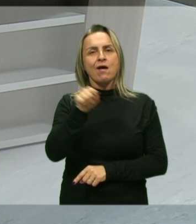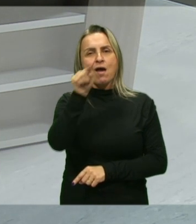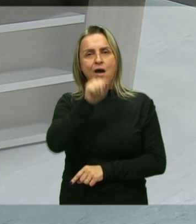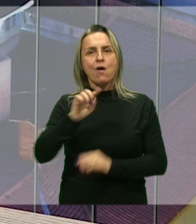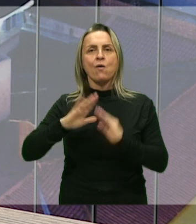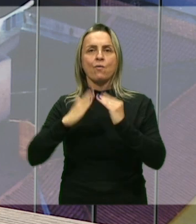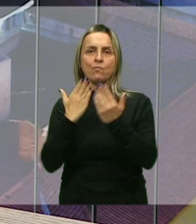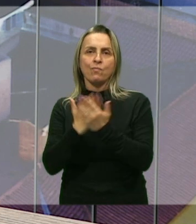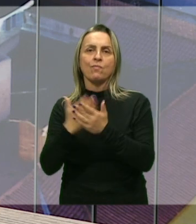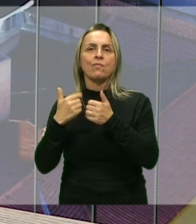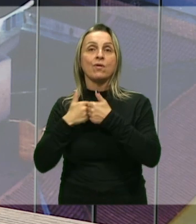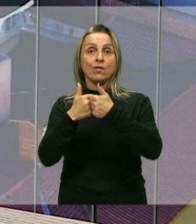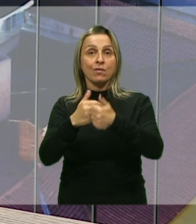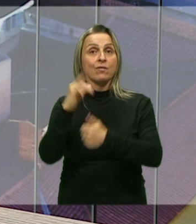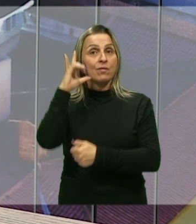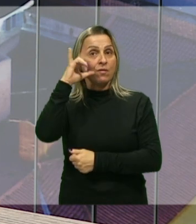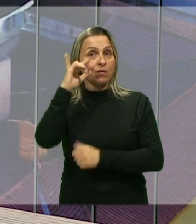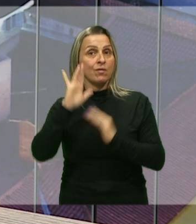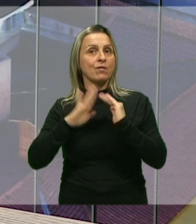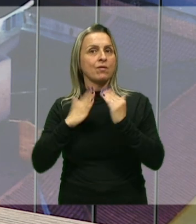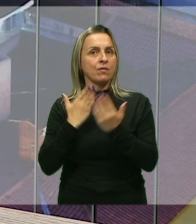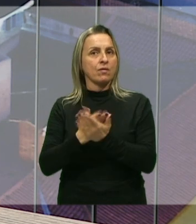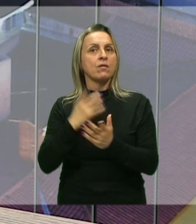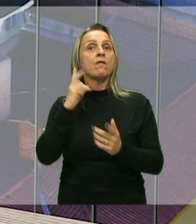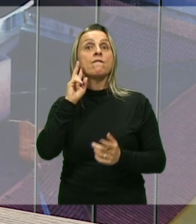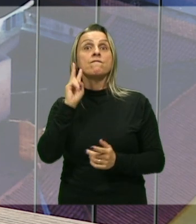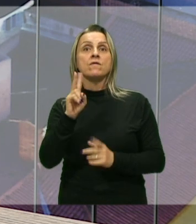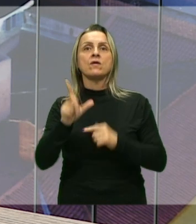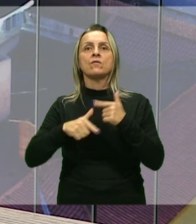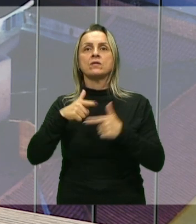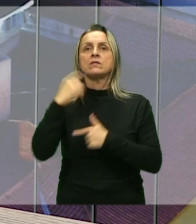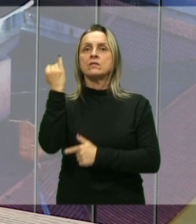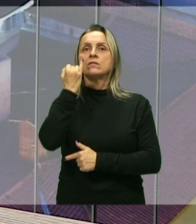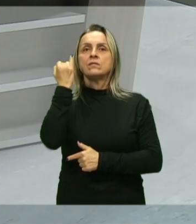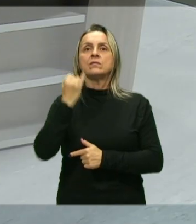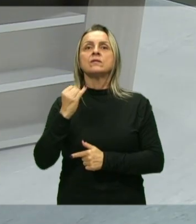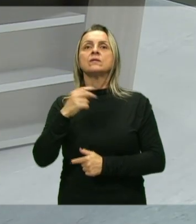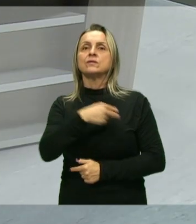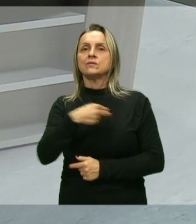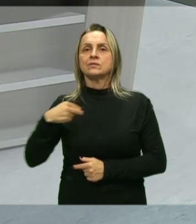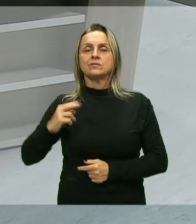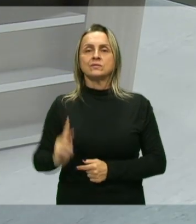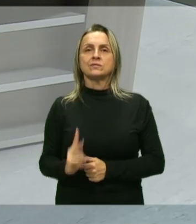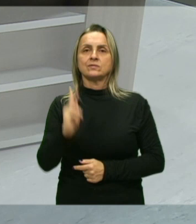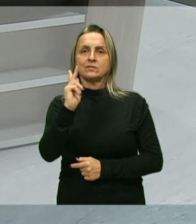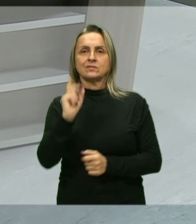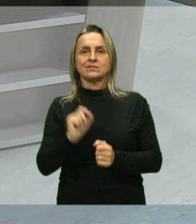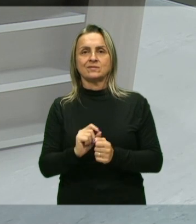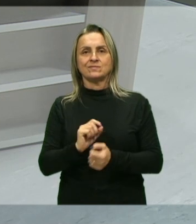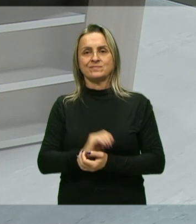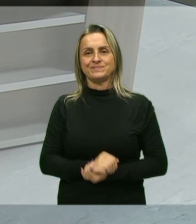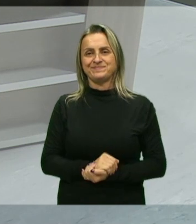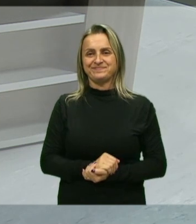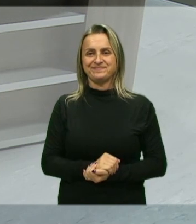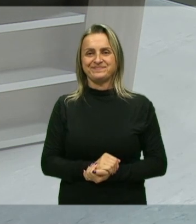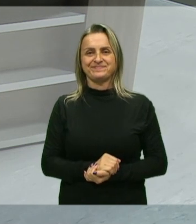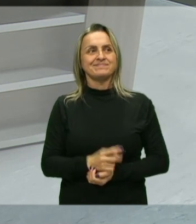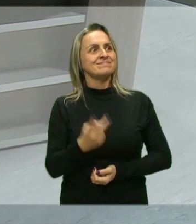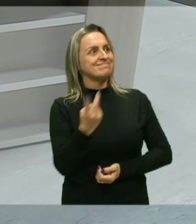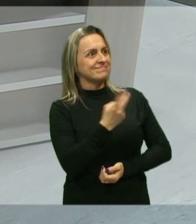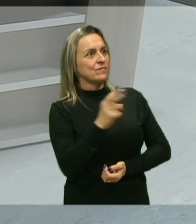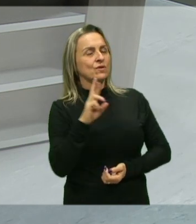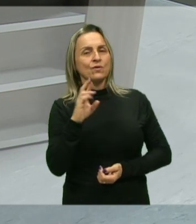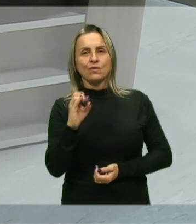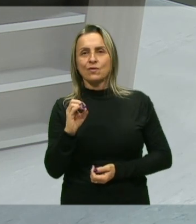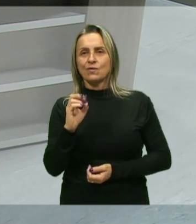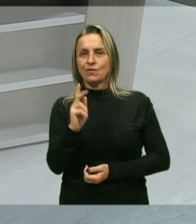acompanhar o Instagram da escola, ver o trabalho importante que a Ellen Keller faz. Com certeza. Roque, Ana, olha, muitíssimo obrigada